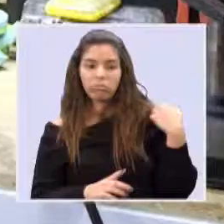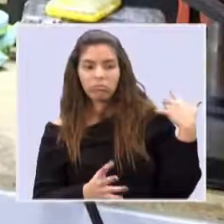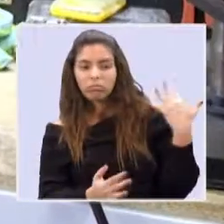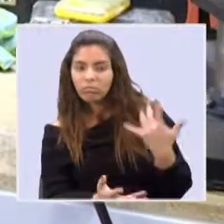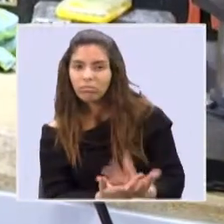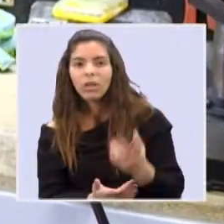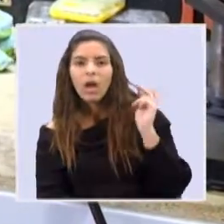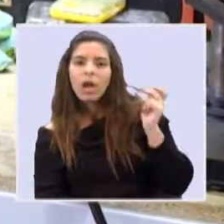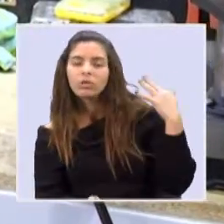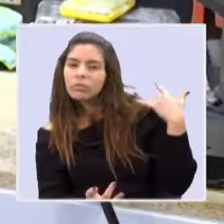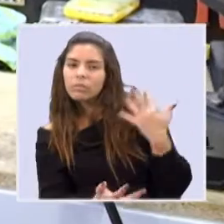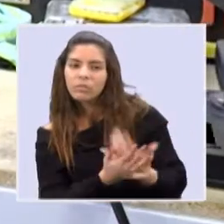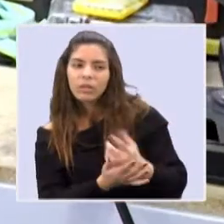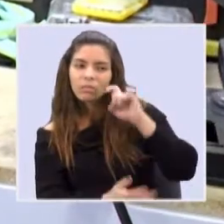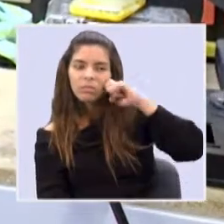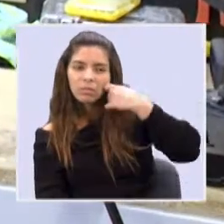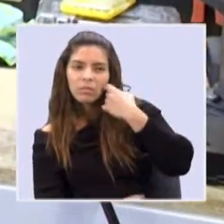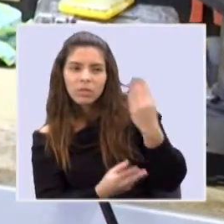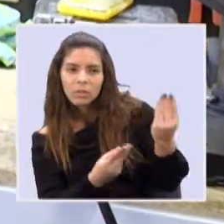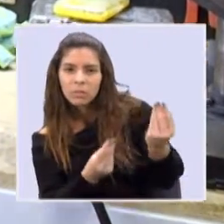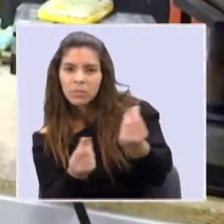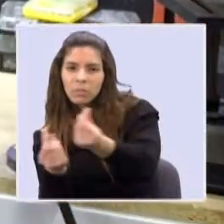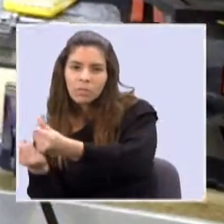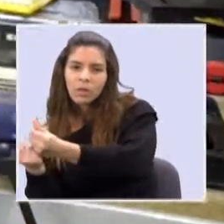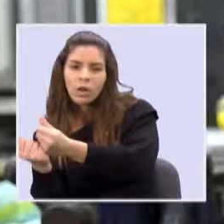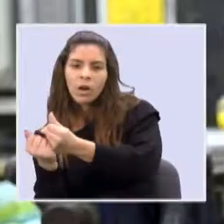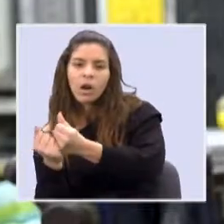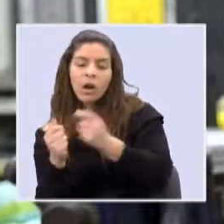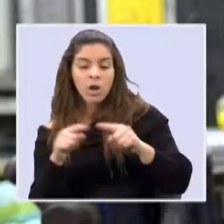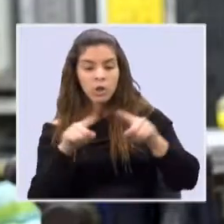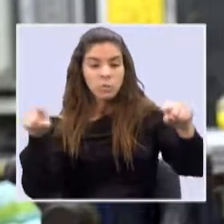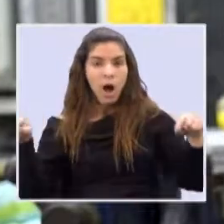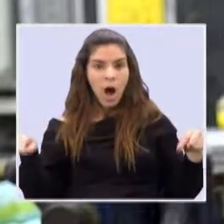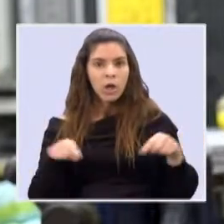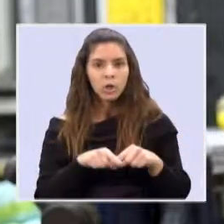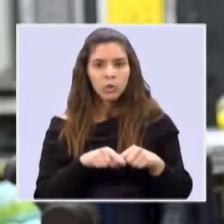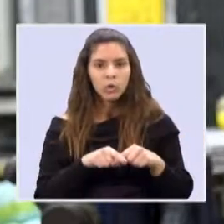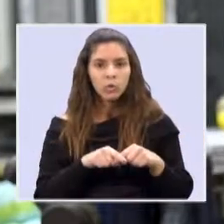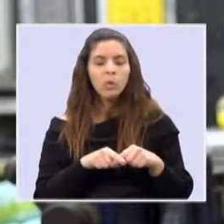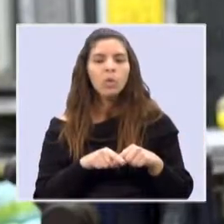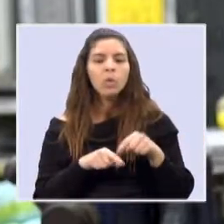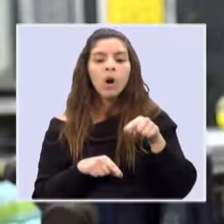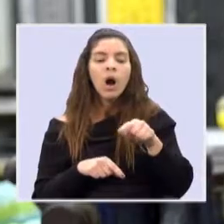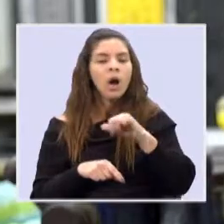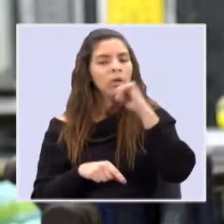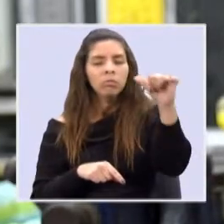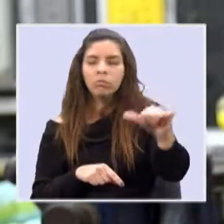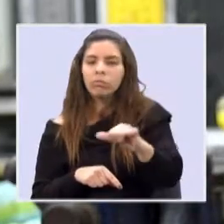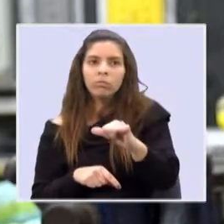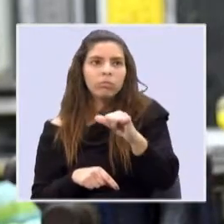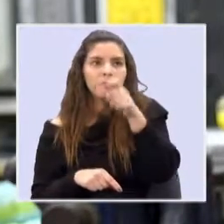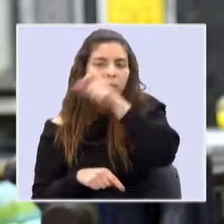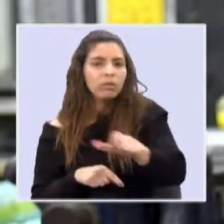destes anos todos, acho que passaram pelos hackerspaces em que eu estive envolvido, pessoas